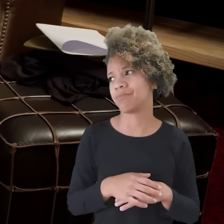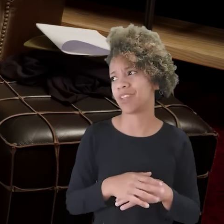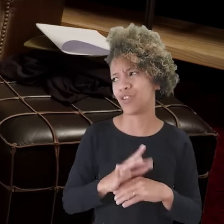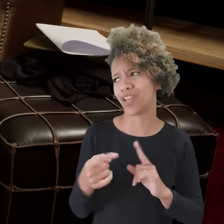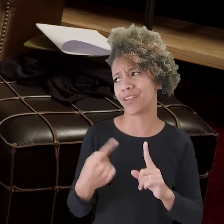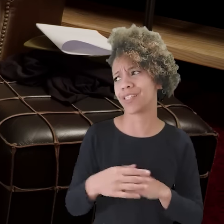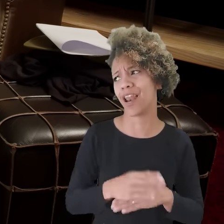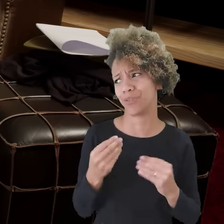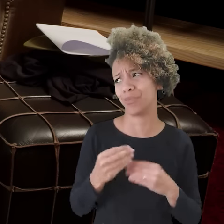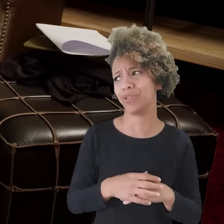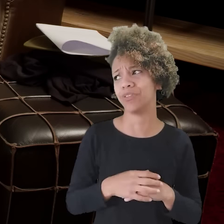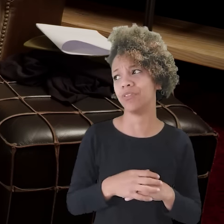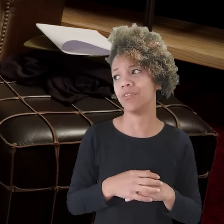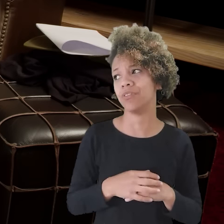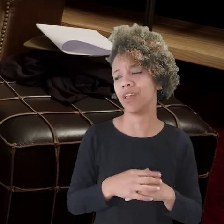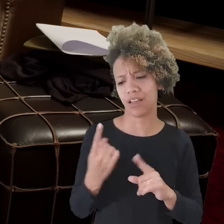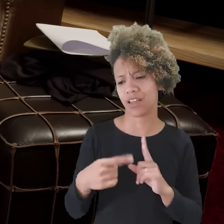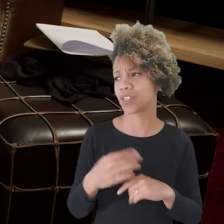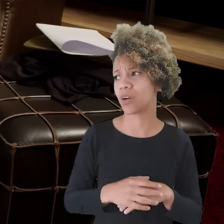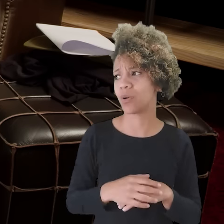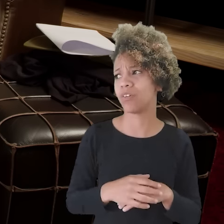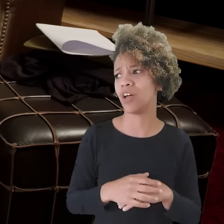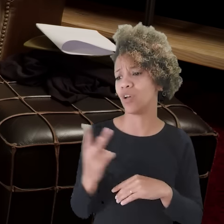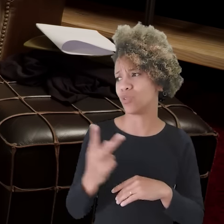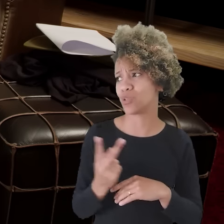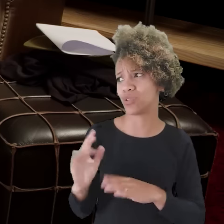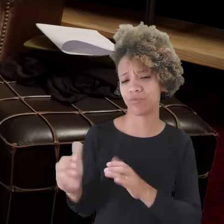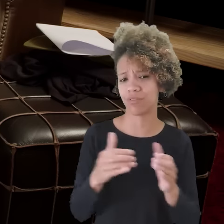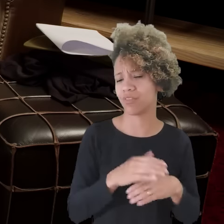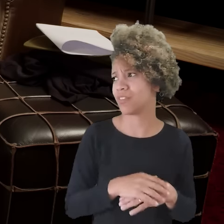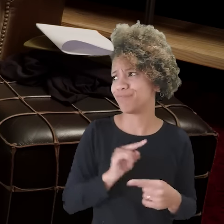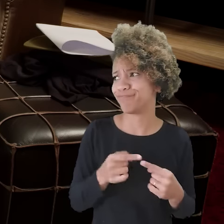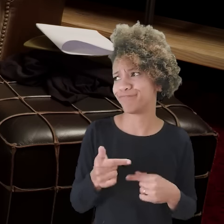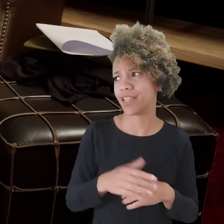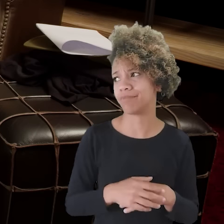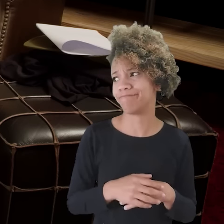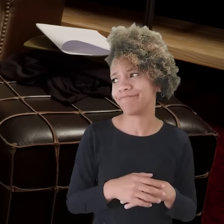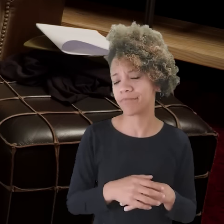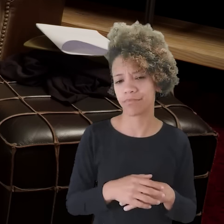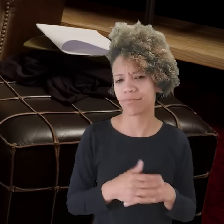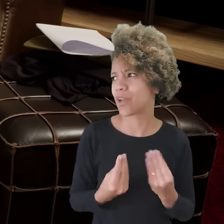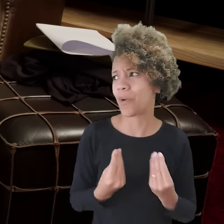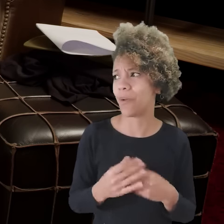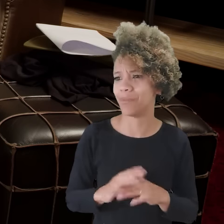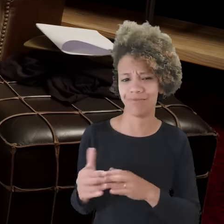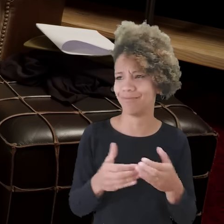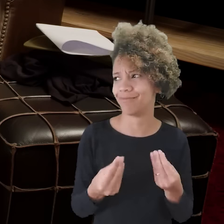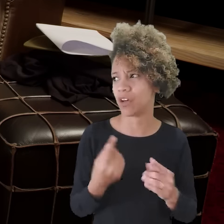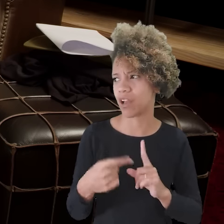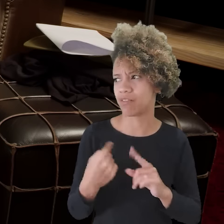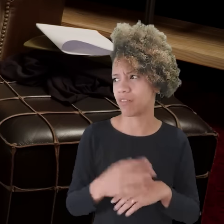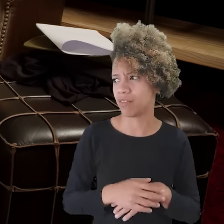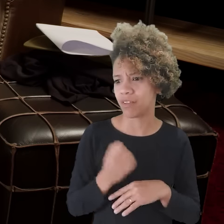medo já foi muito cancelado cara Muita gente me engano eu fui cancelado pelos dois lados né porque não faz nem sentido né como a gente